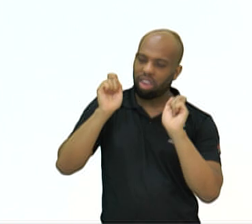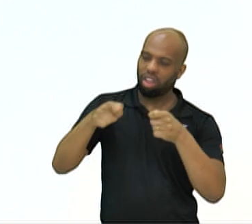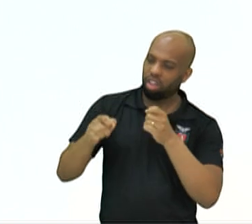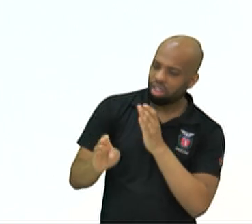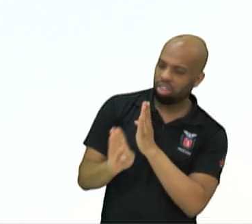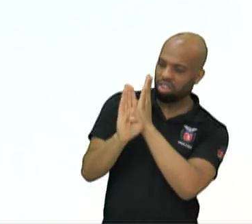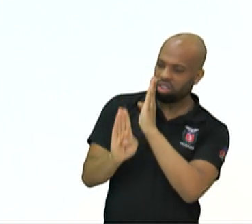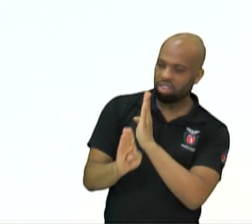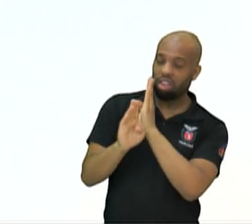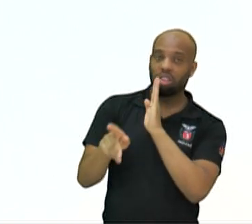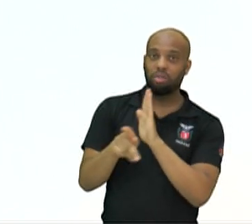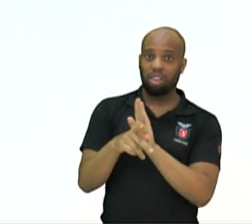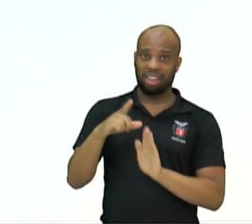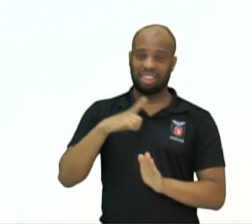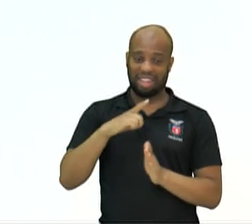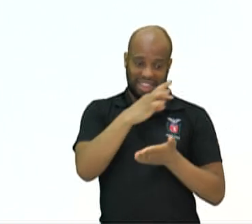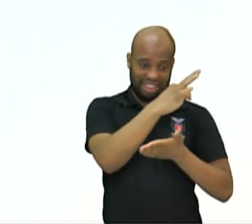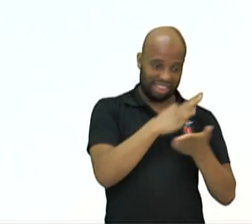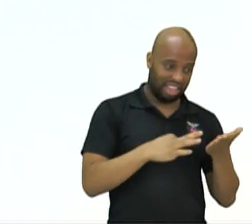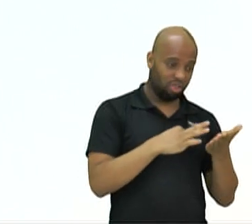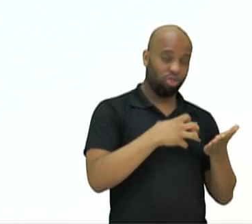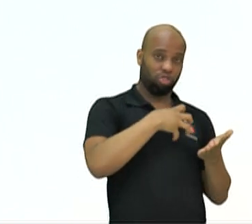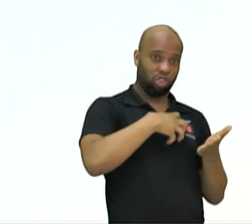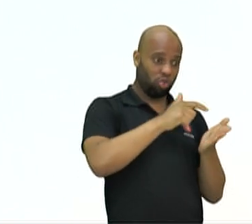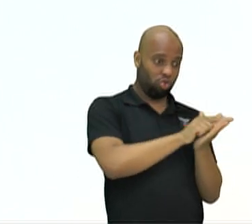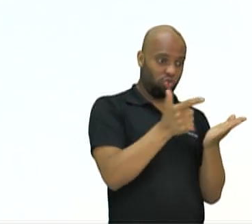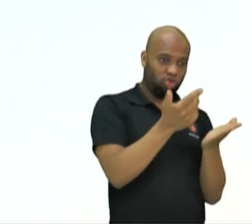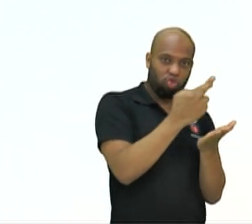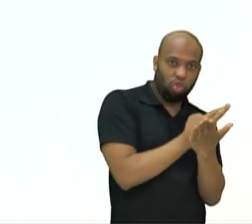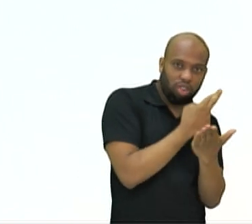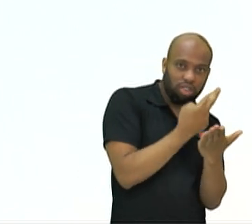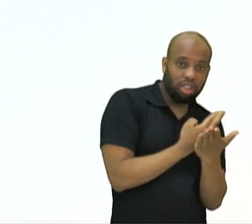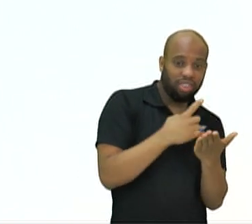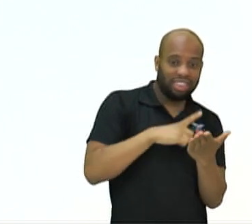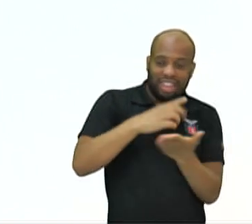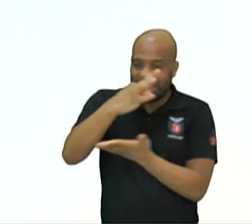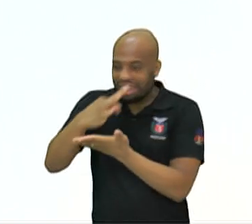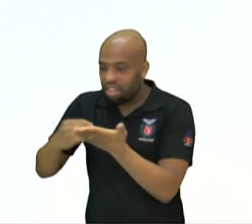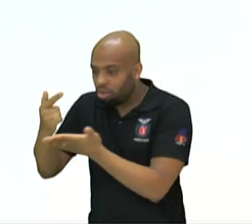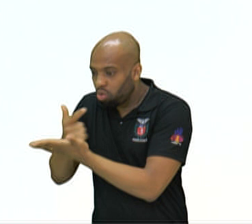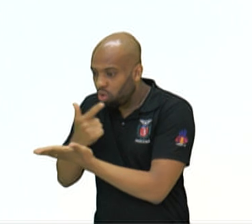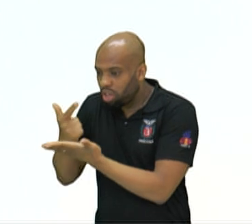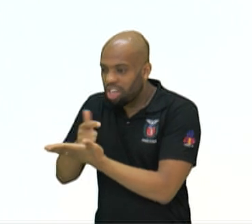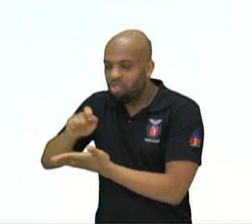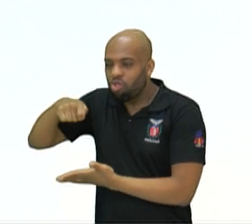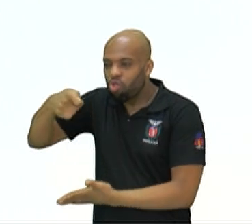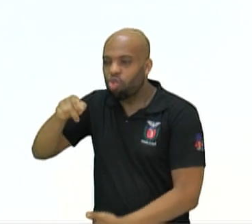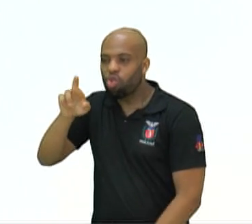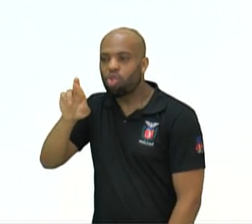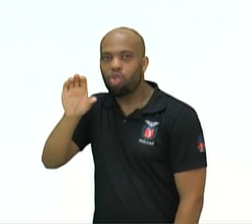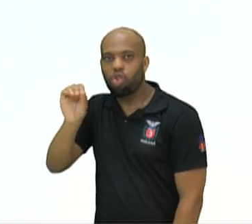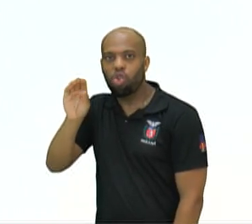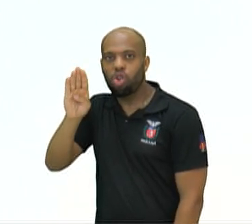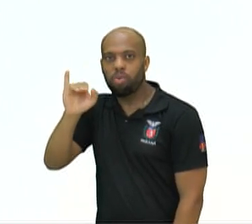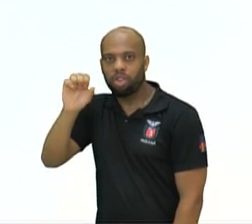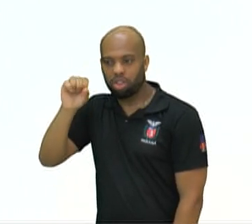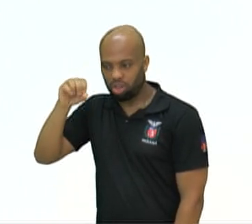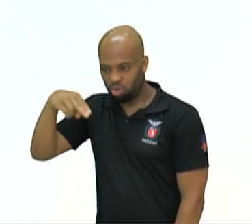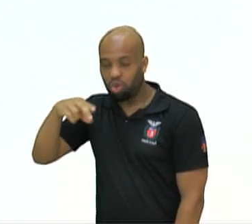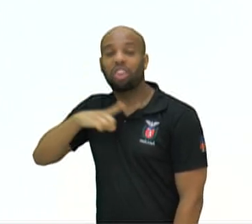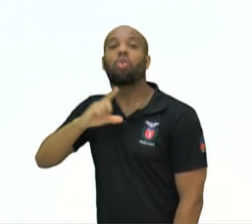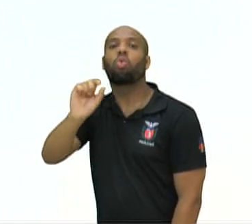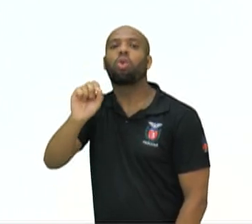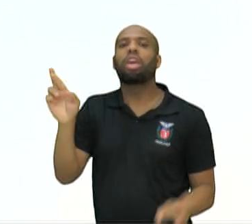com esse texto jornalístico e com o texto escrito na obra de Robinson